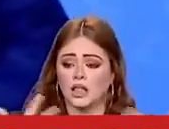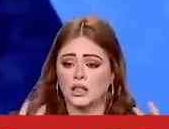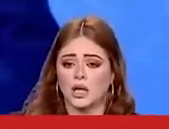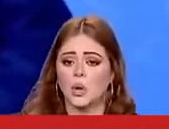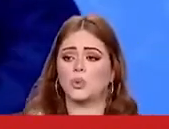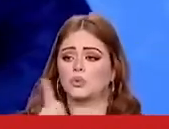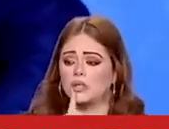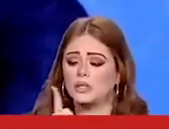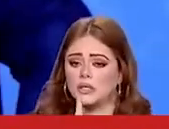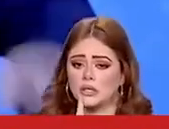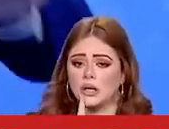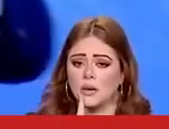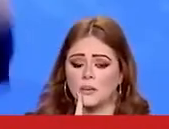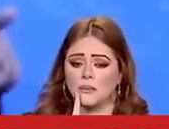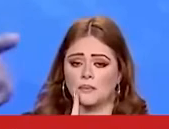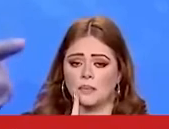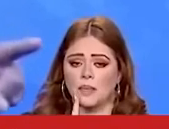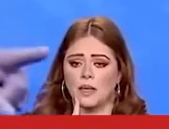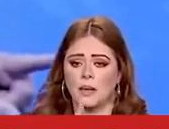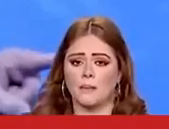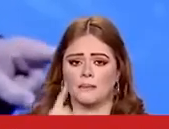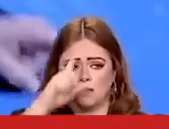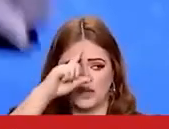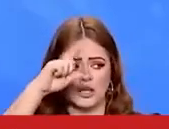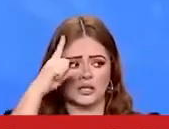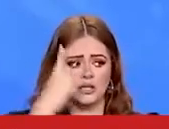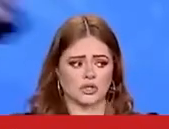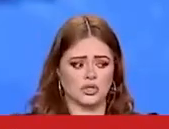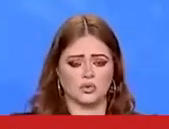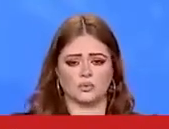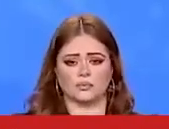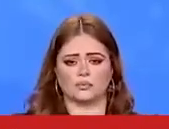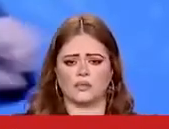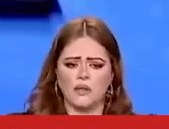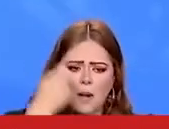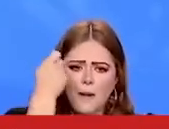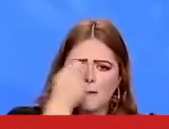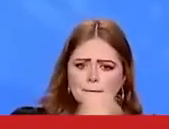Anísia tomou a decisão. Ela vai